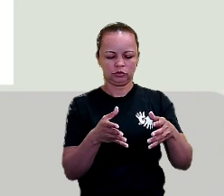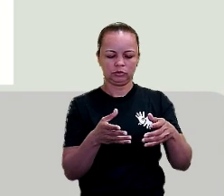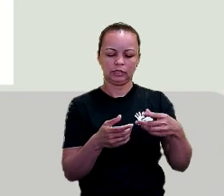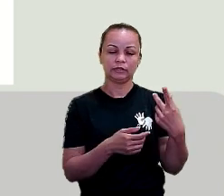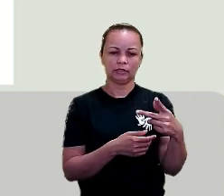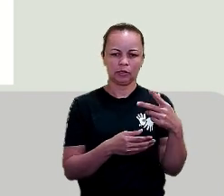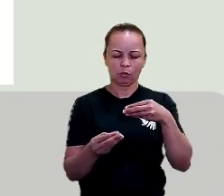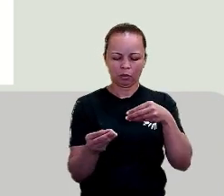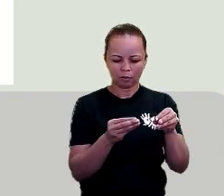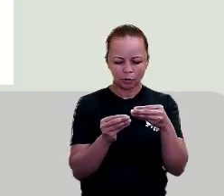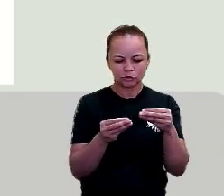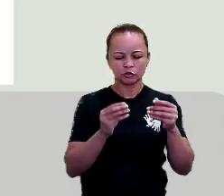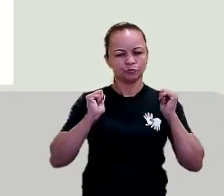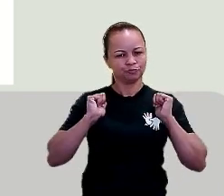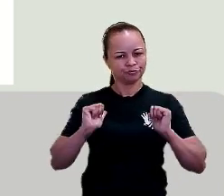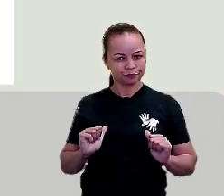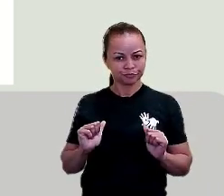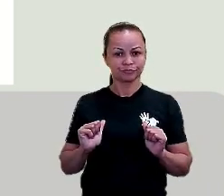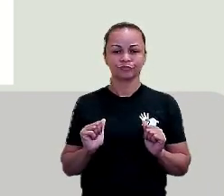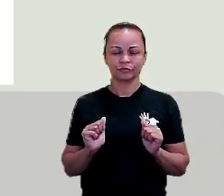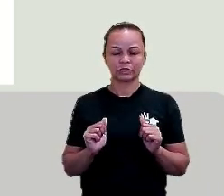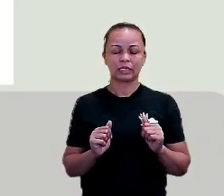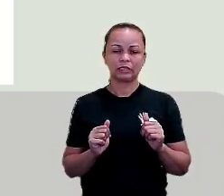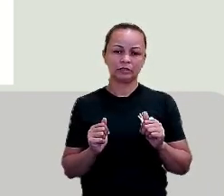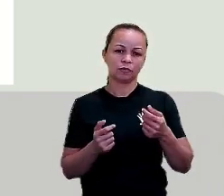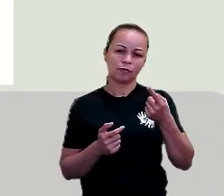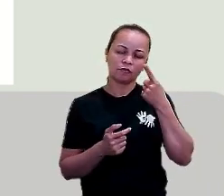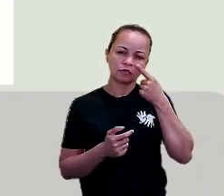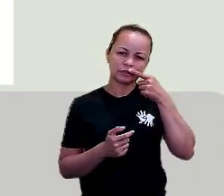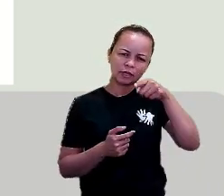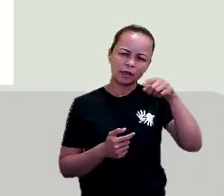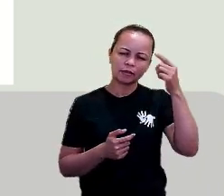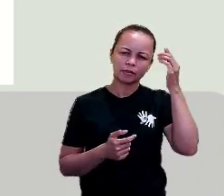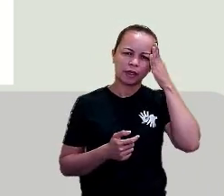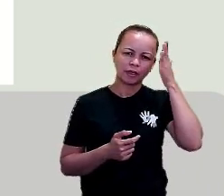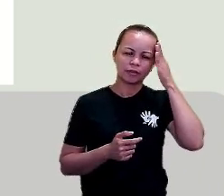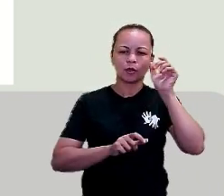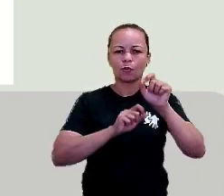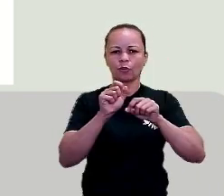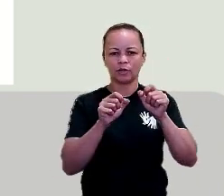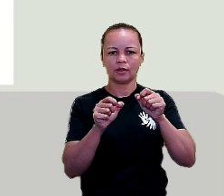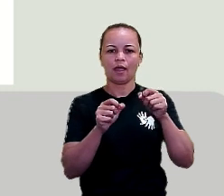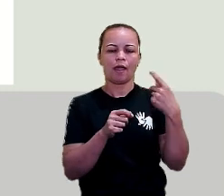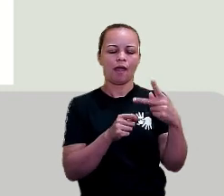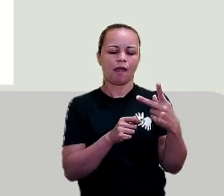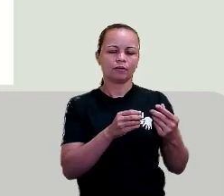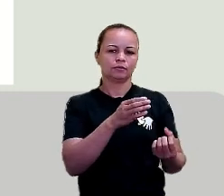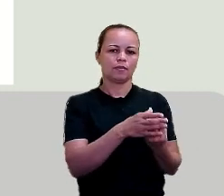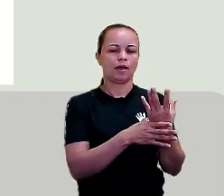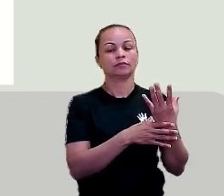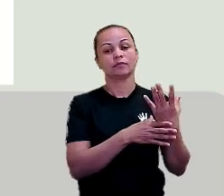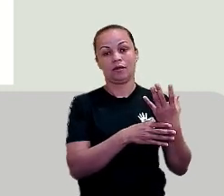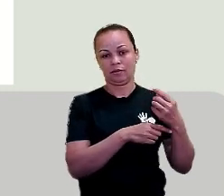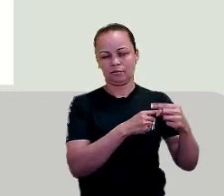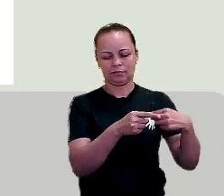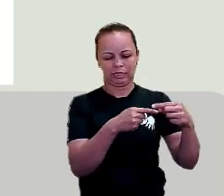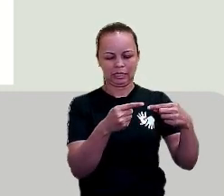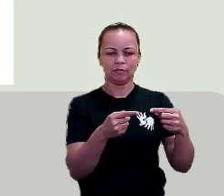para vocês terem uma ideia do que é a matéria-prima e do produto que eu tiro dessa matéria-prima,